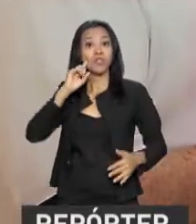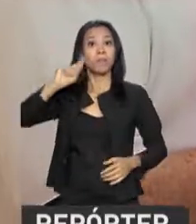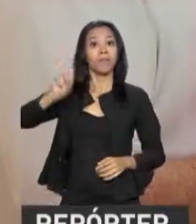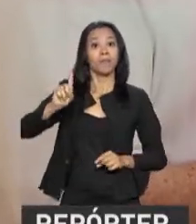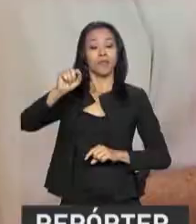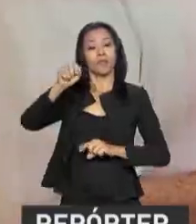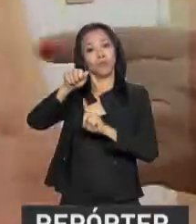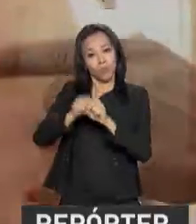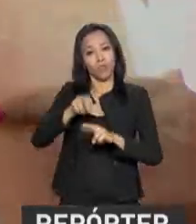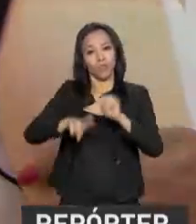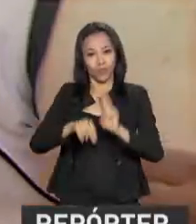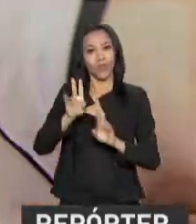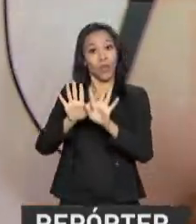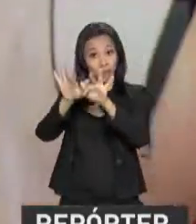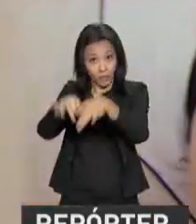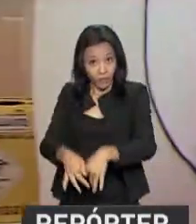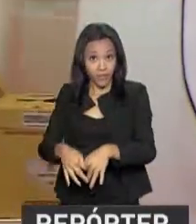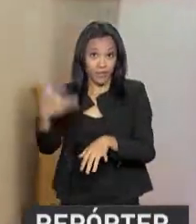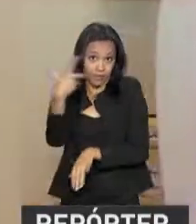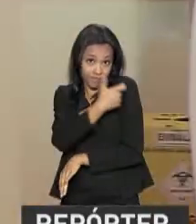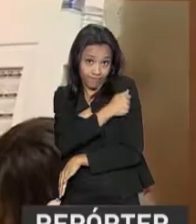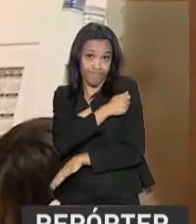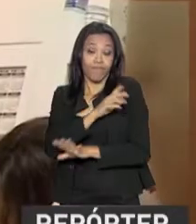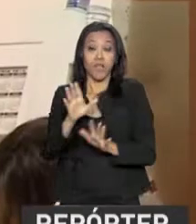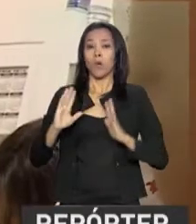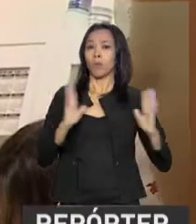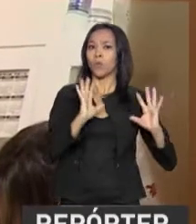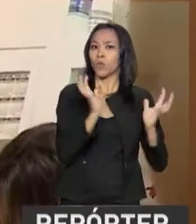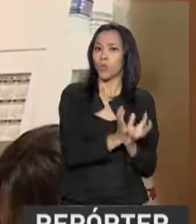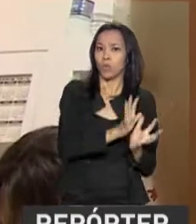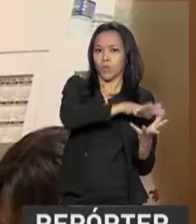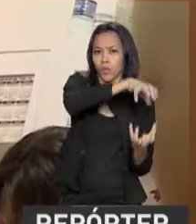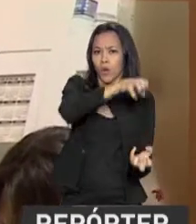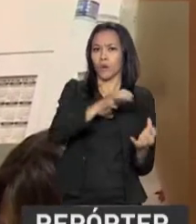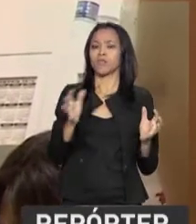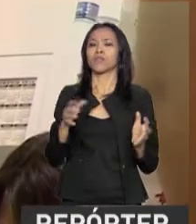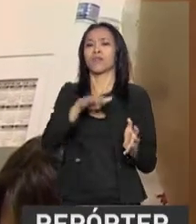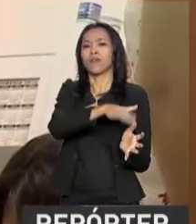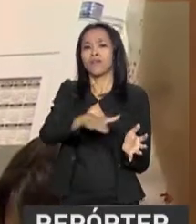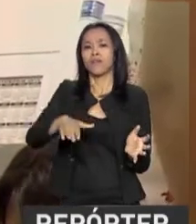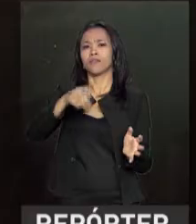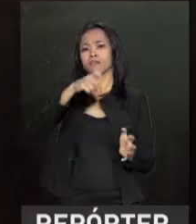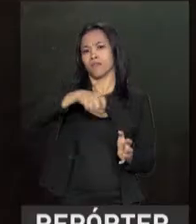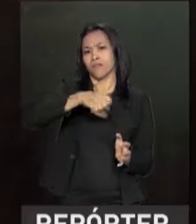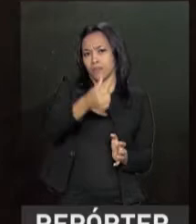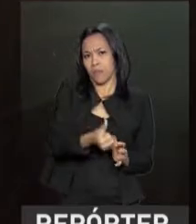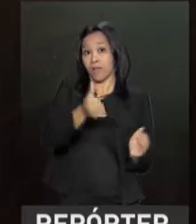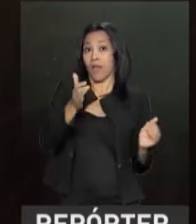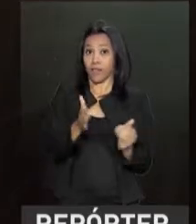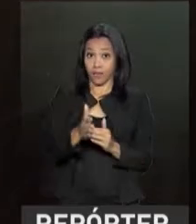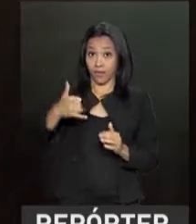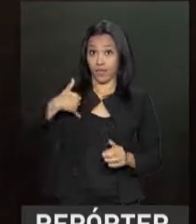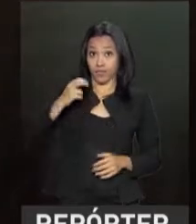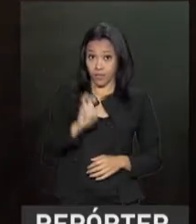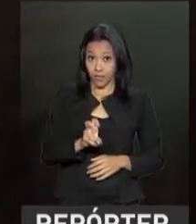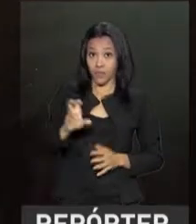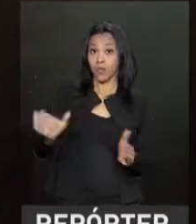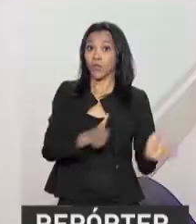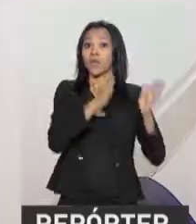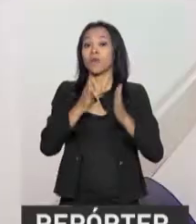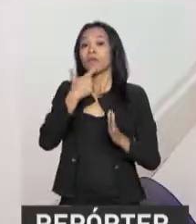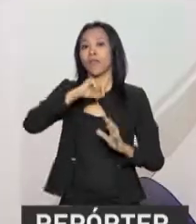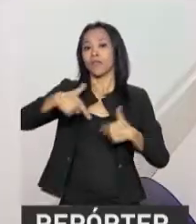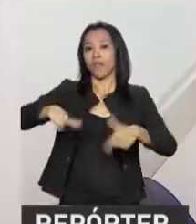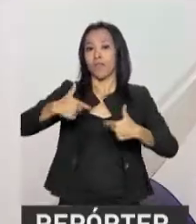a campanha os grupos prioritários são idosos crianças de seis meses a cinco anos de idade trabalhadores da área de